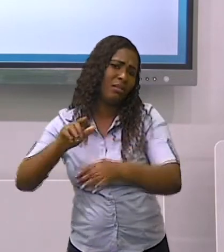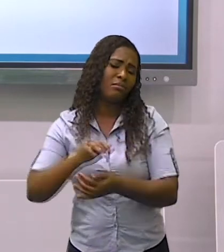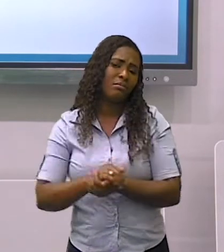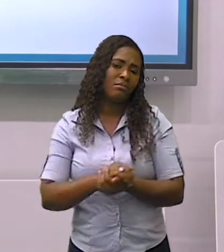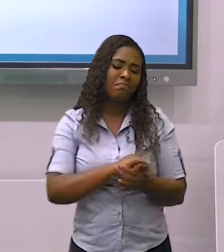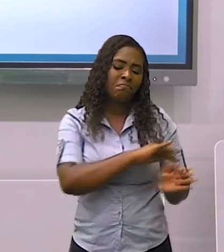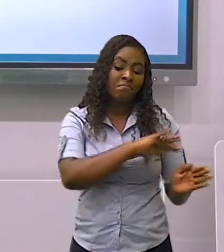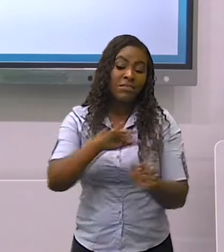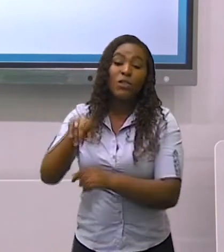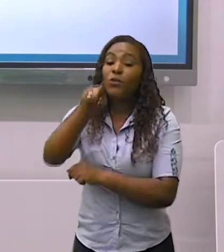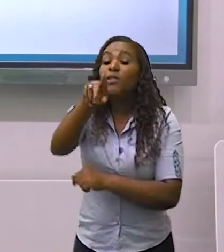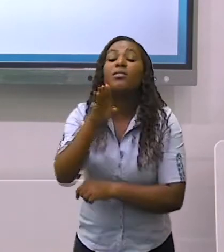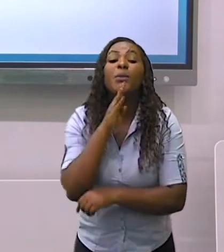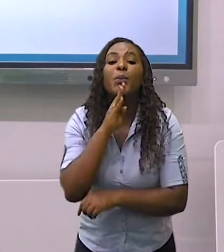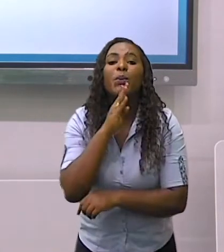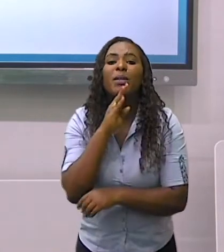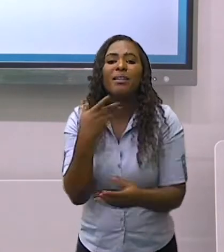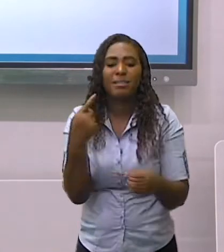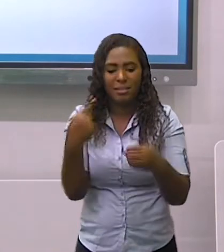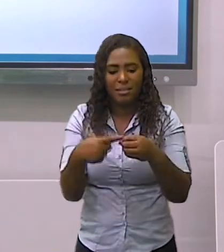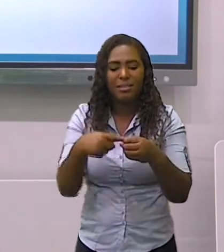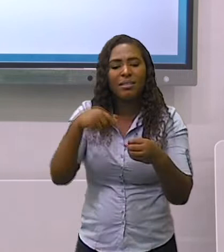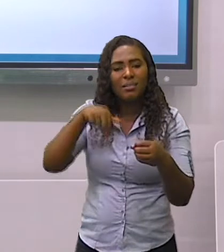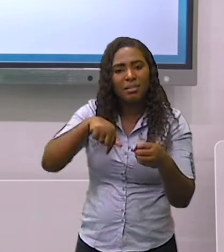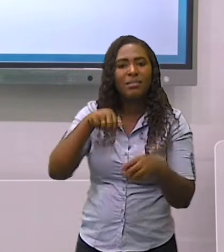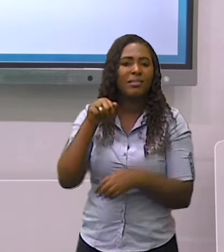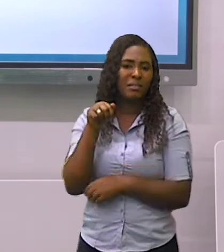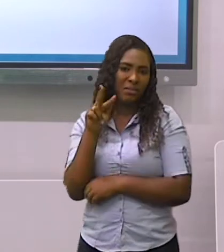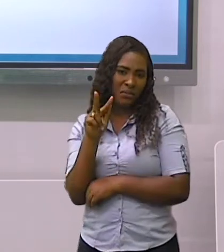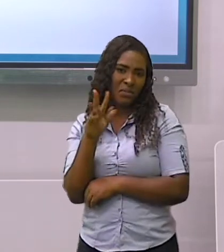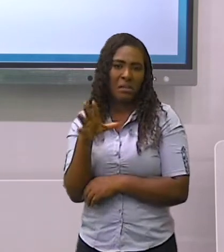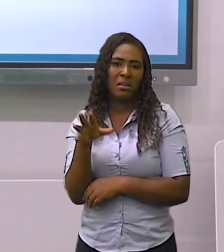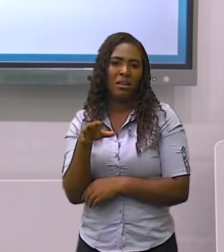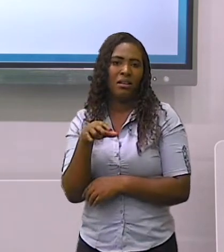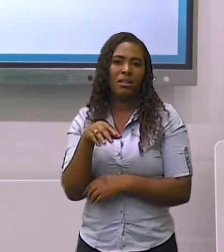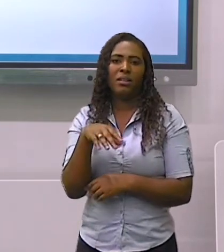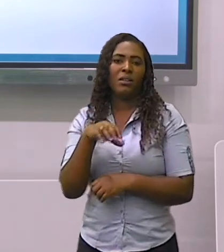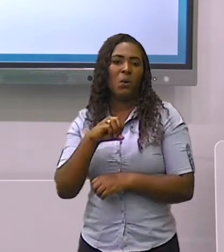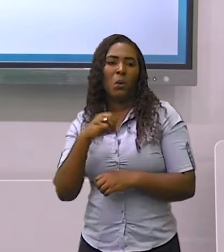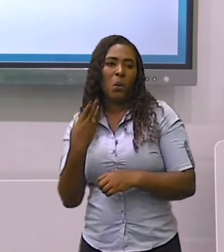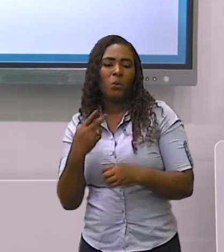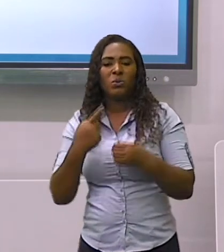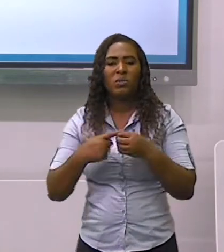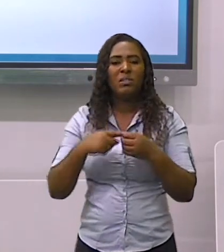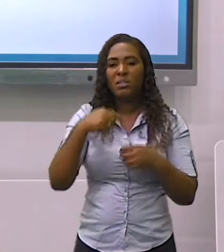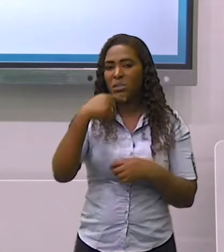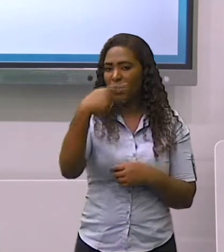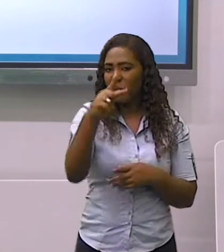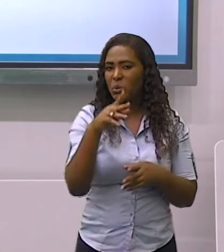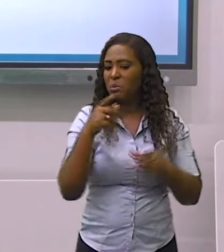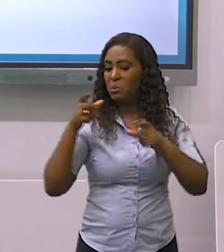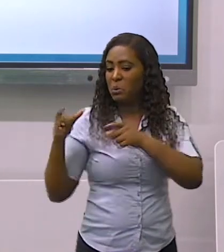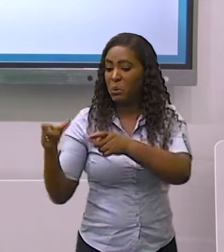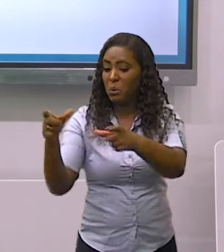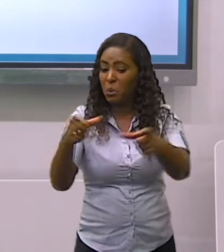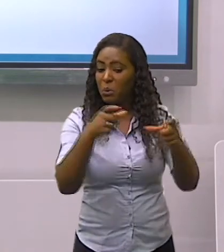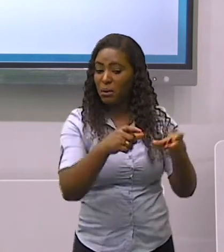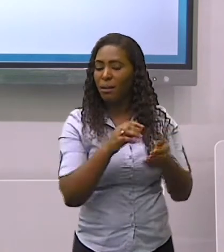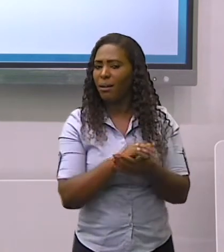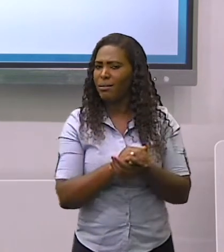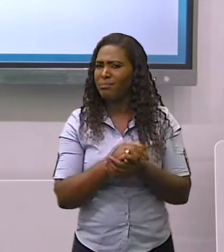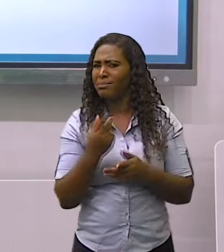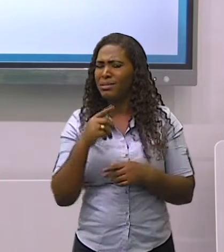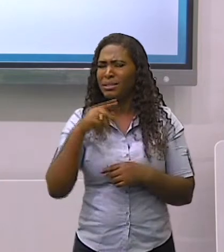de convivência? Ou ainda são lugares que você não utiliza? A partir de